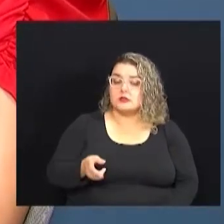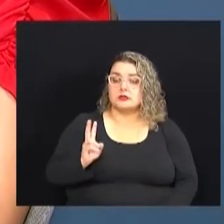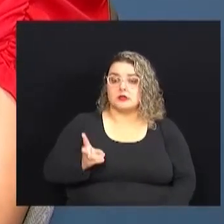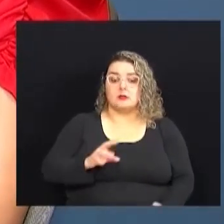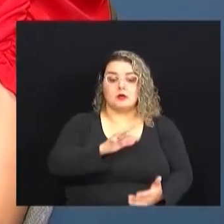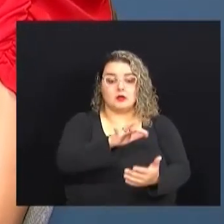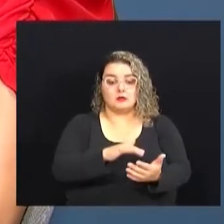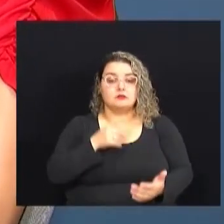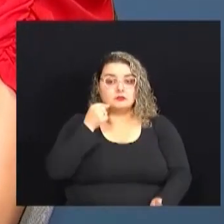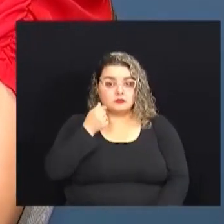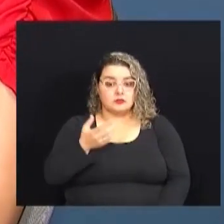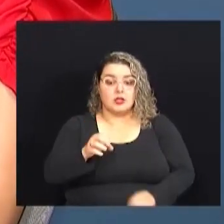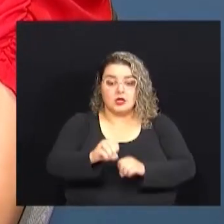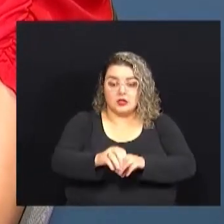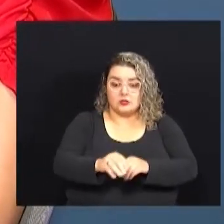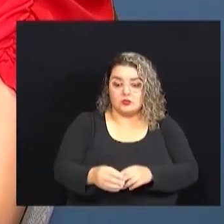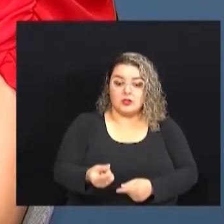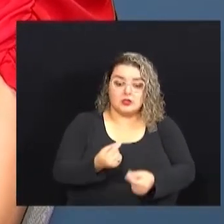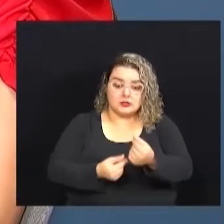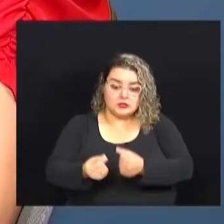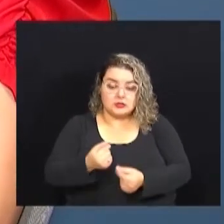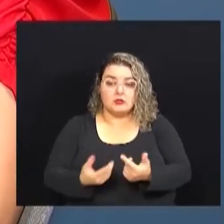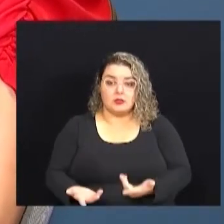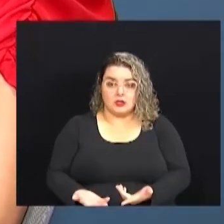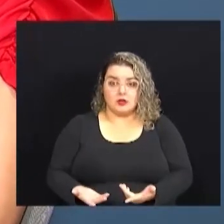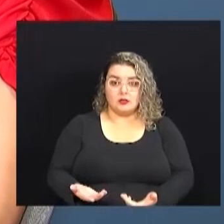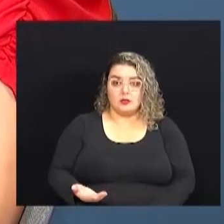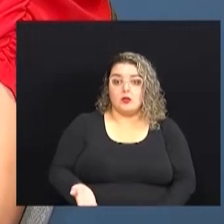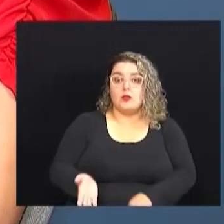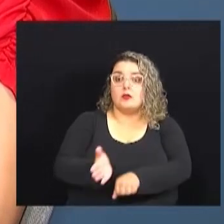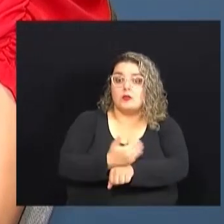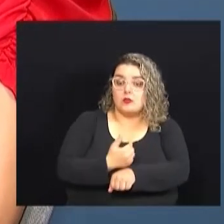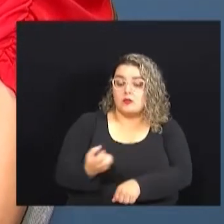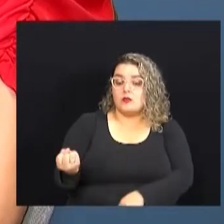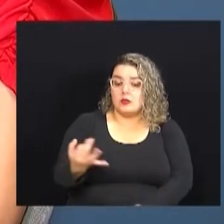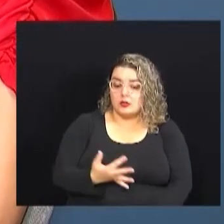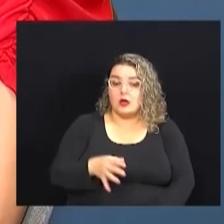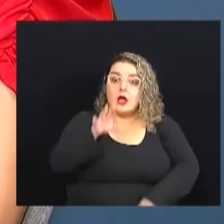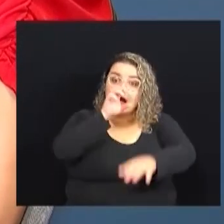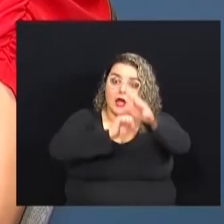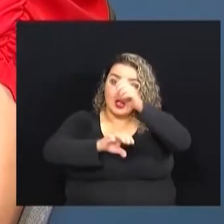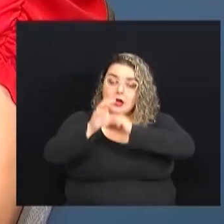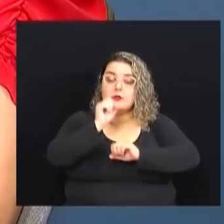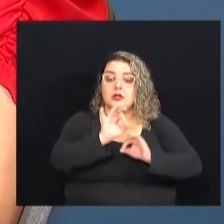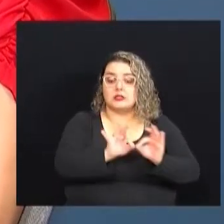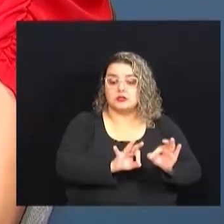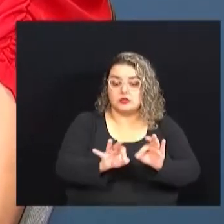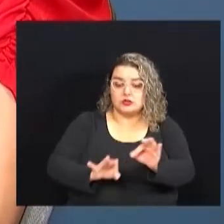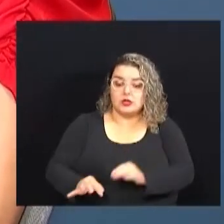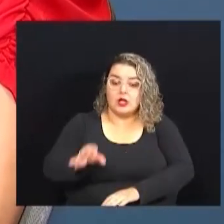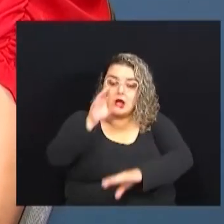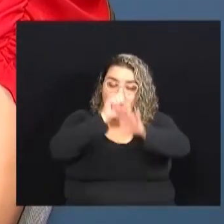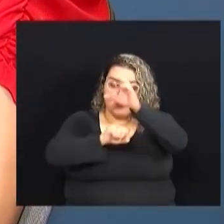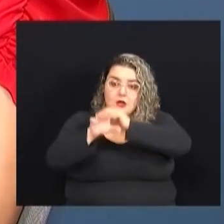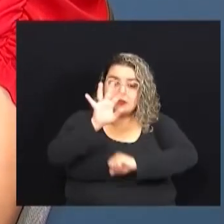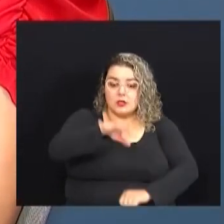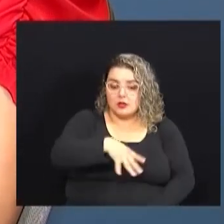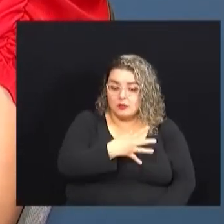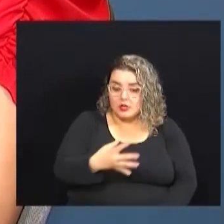no Na Ponta do Lápis, que é a questão da educação financeira o mais cedo possível, aprender a se organizar, aprender a fazer sua planilha